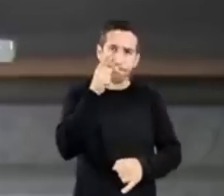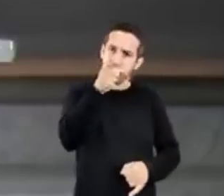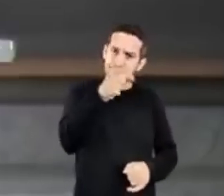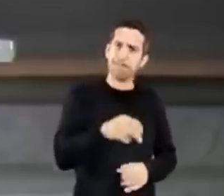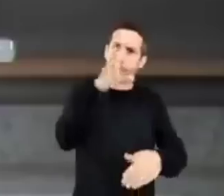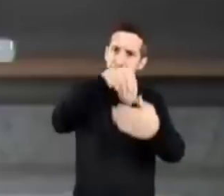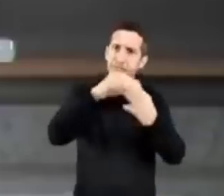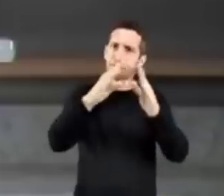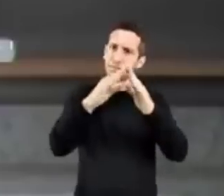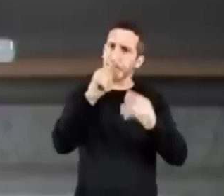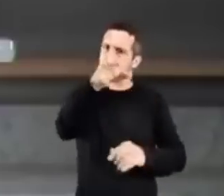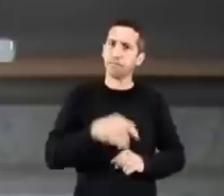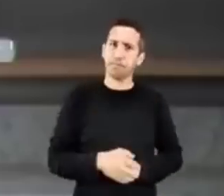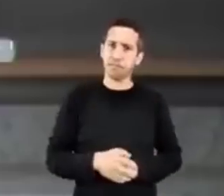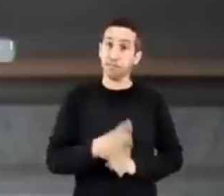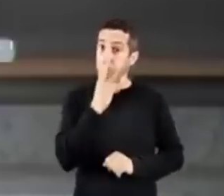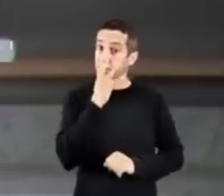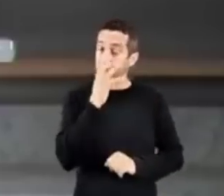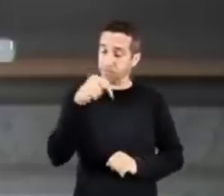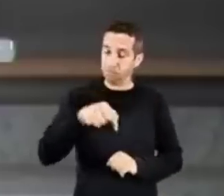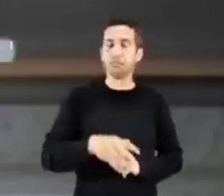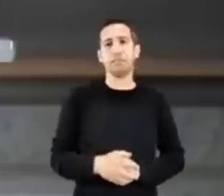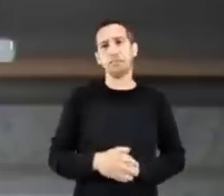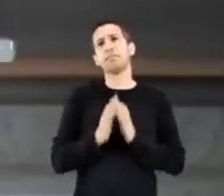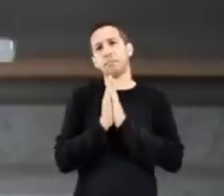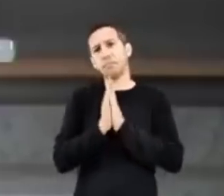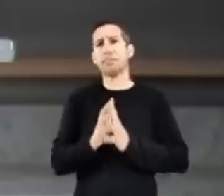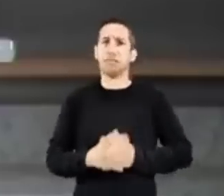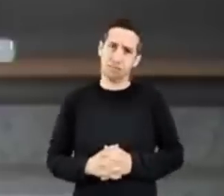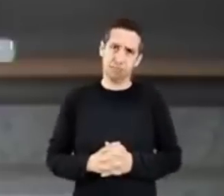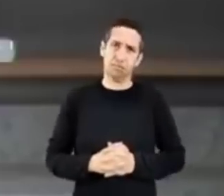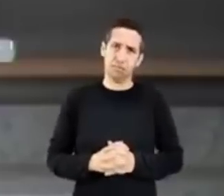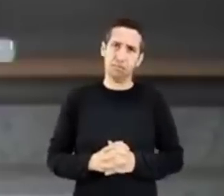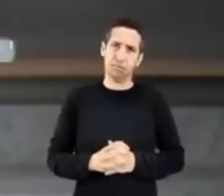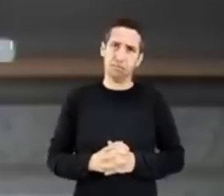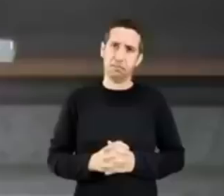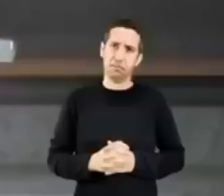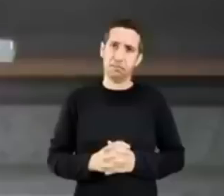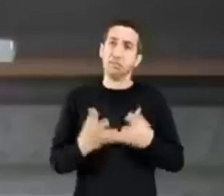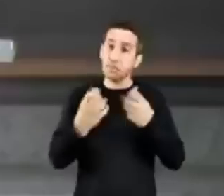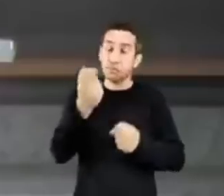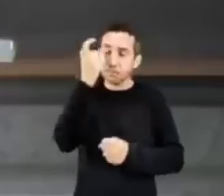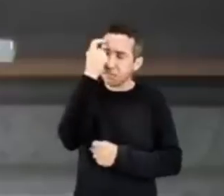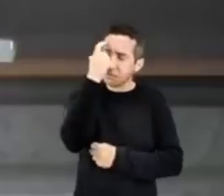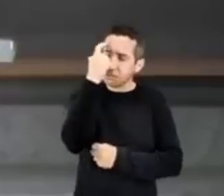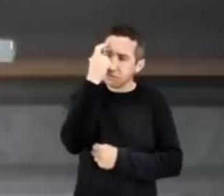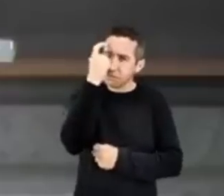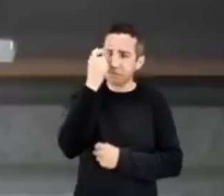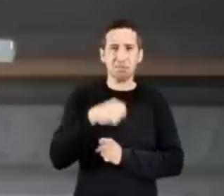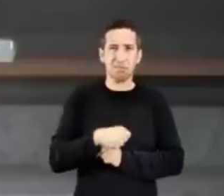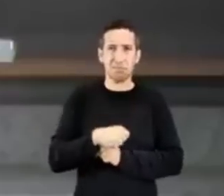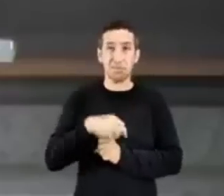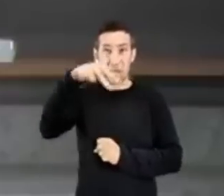e você que está aqui no tempo por favor Irmãos vamos pensar juntos o mal